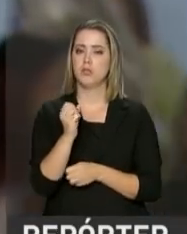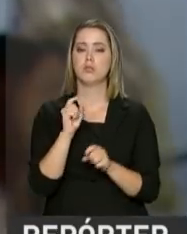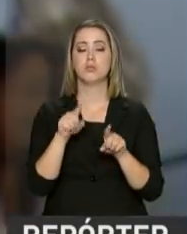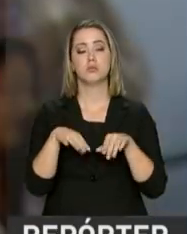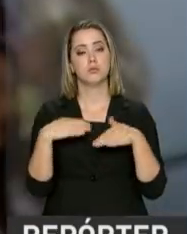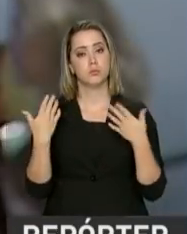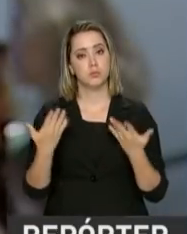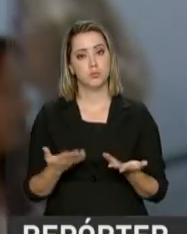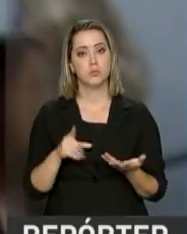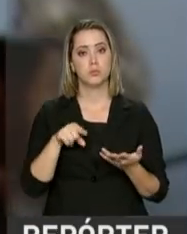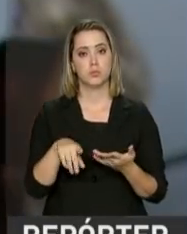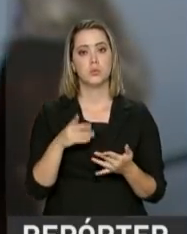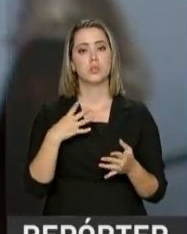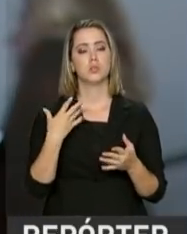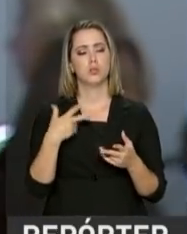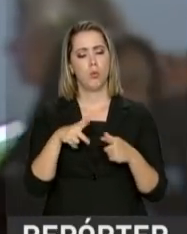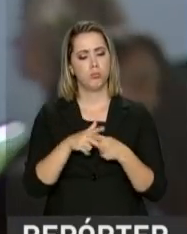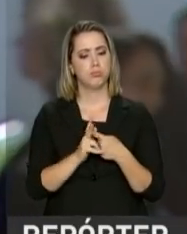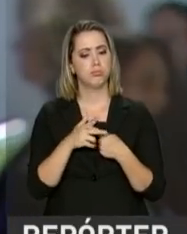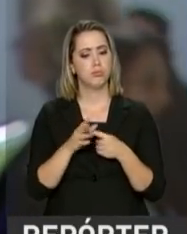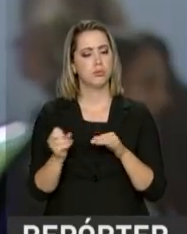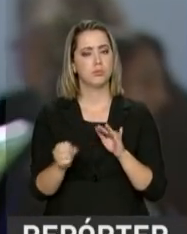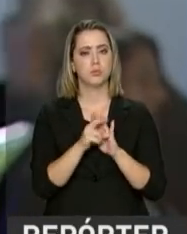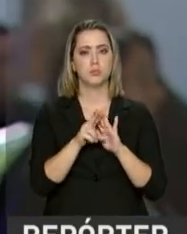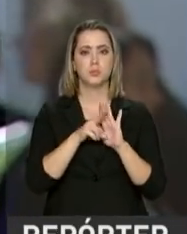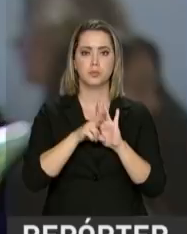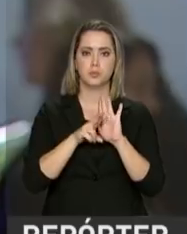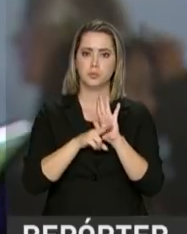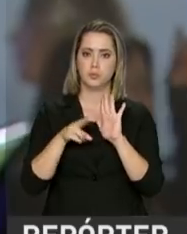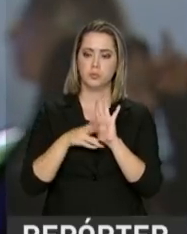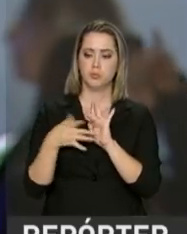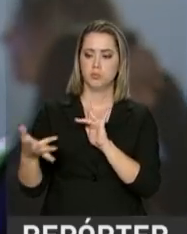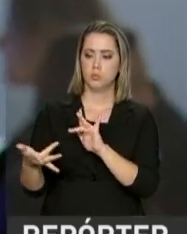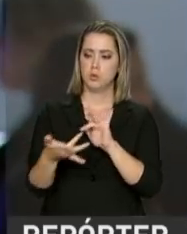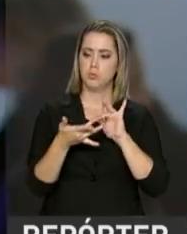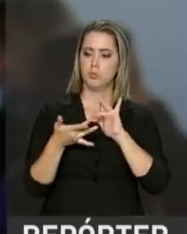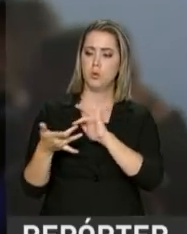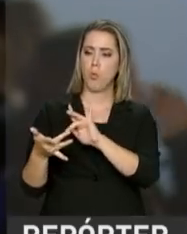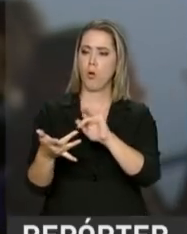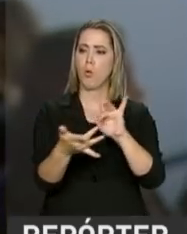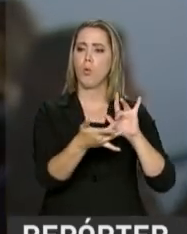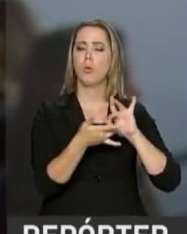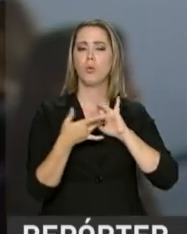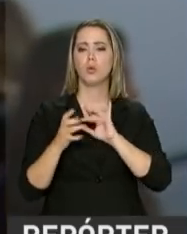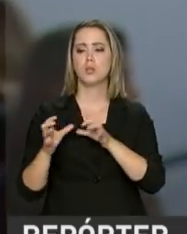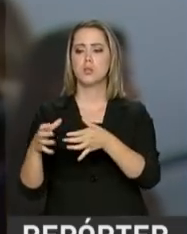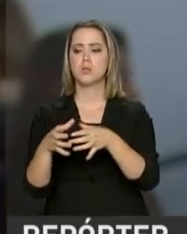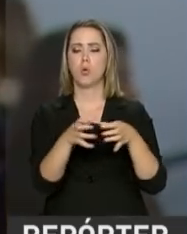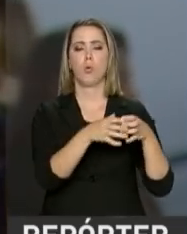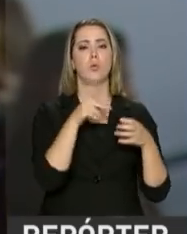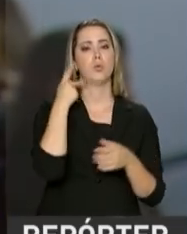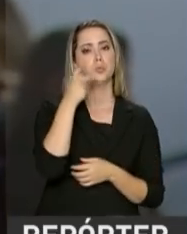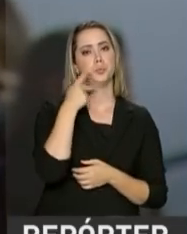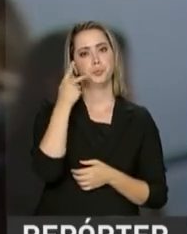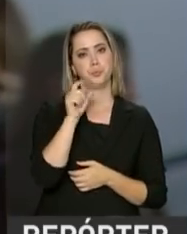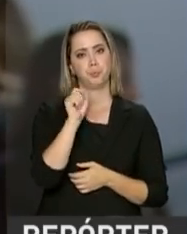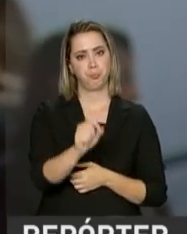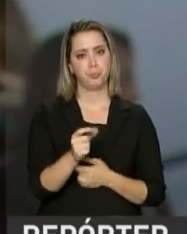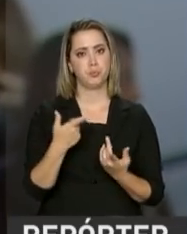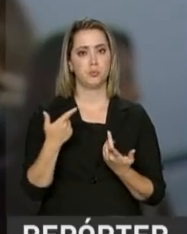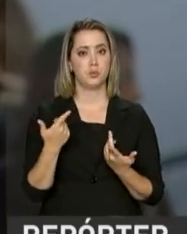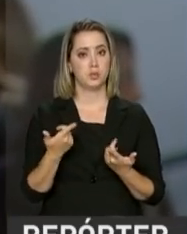certamente conseguiram eh gerar um consenso Principalmente nos deputados que não